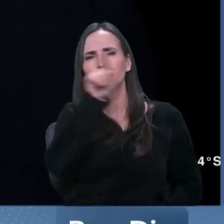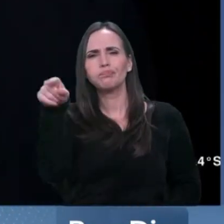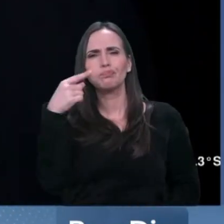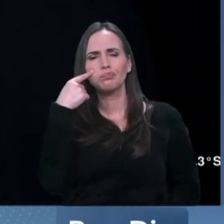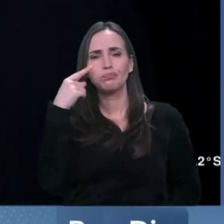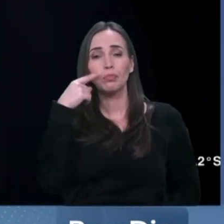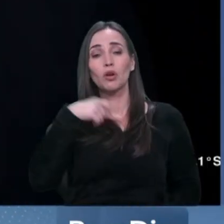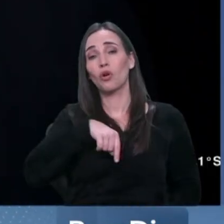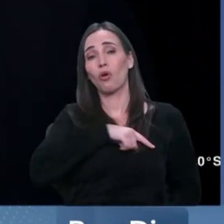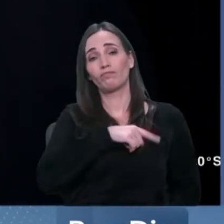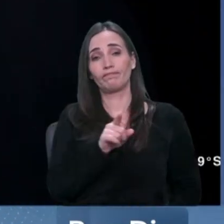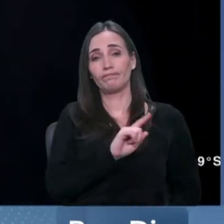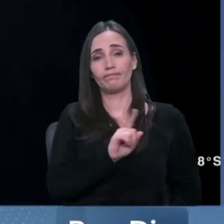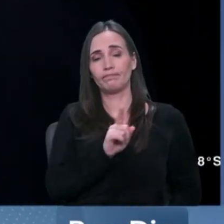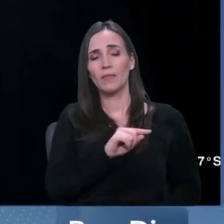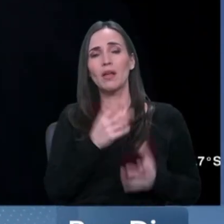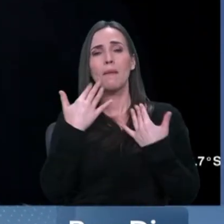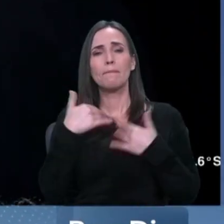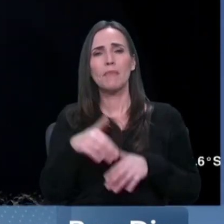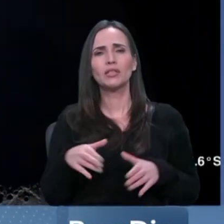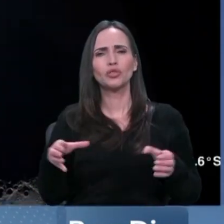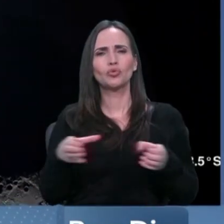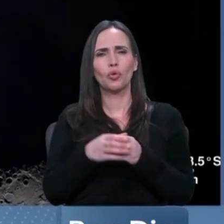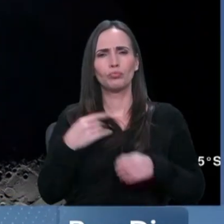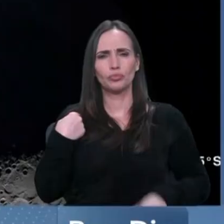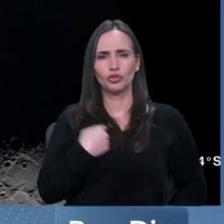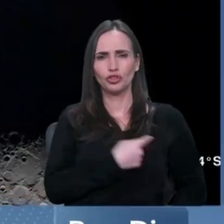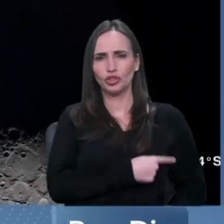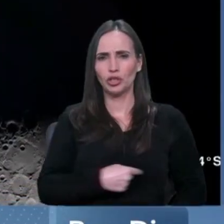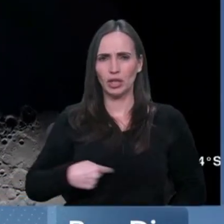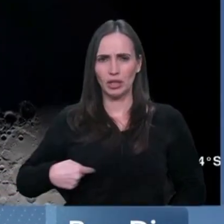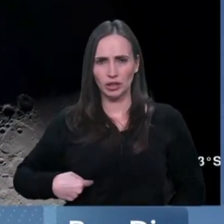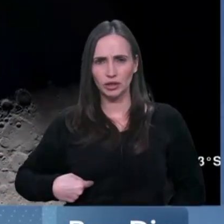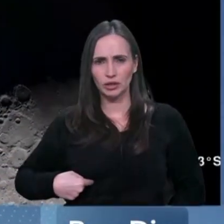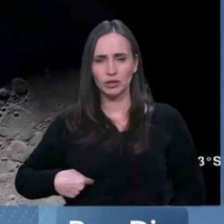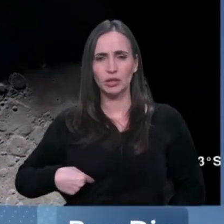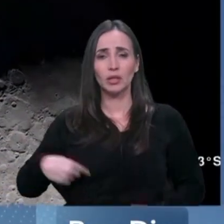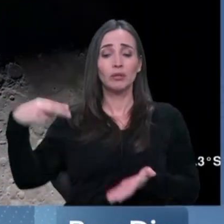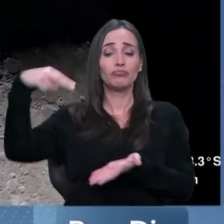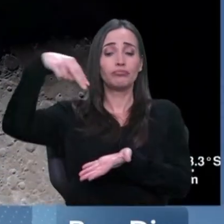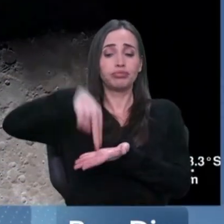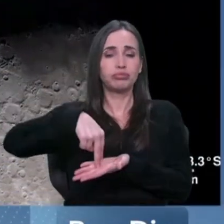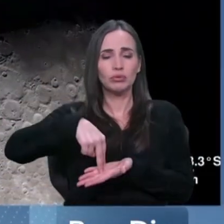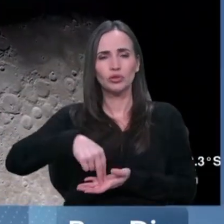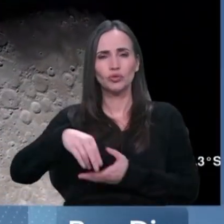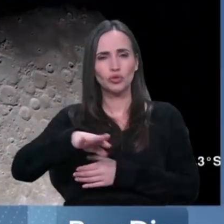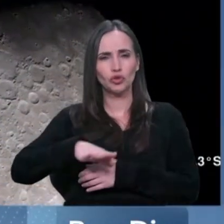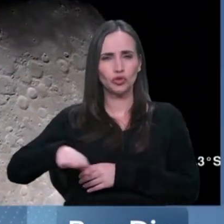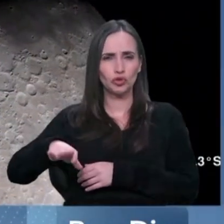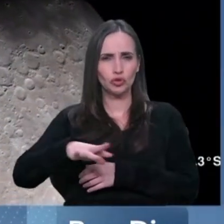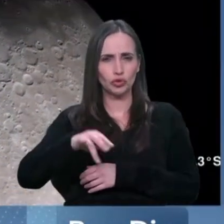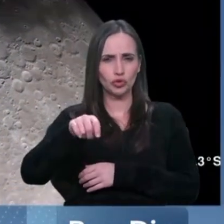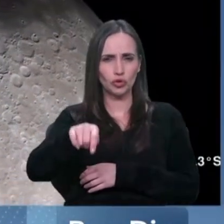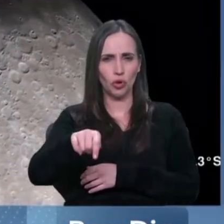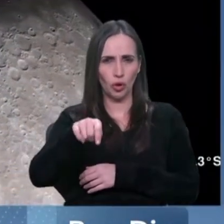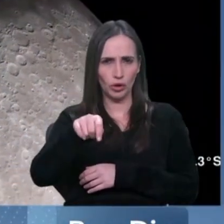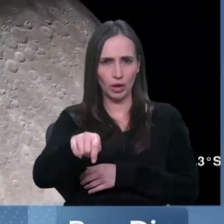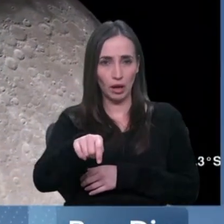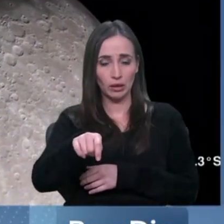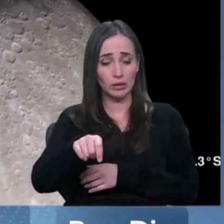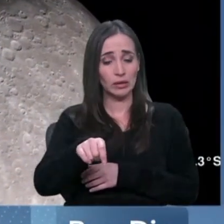fomos nós, Claro. mas houve uma missão chinesa, Chang'e 6, que aterrou precisamente naquela zona, daquela bacia de